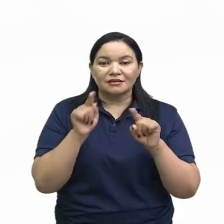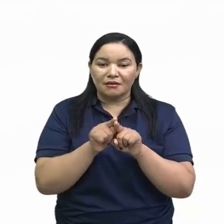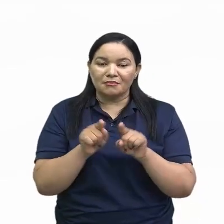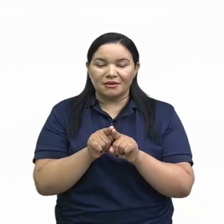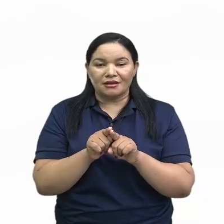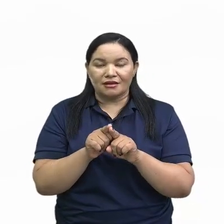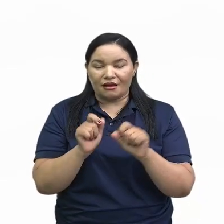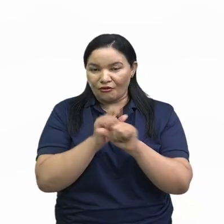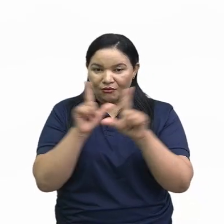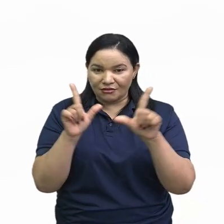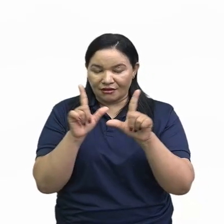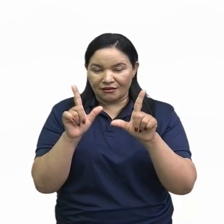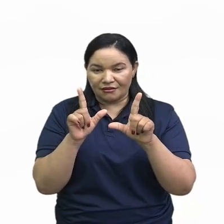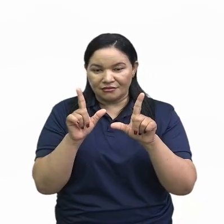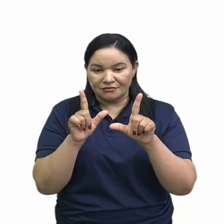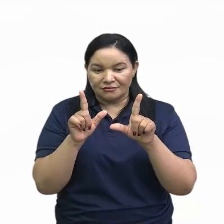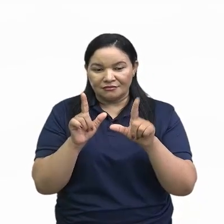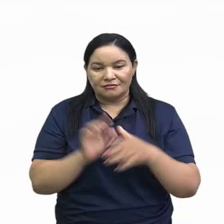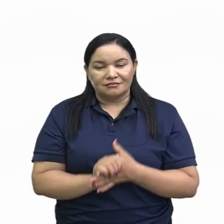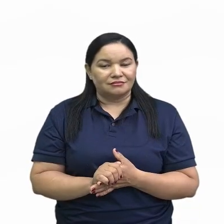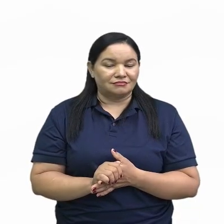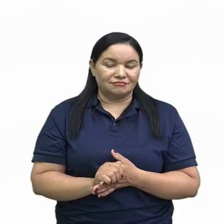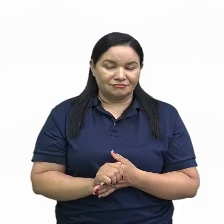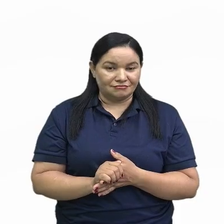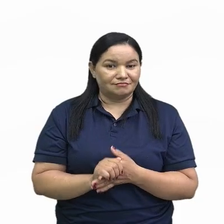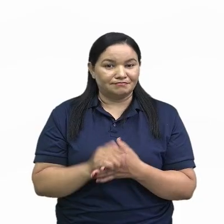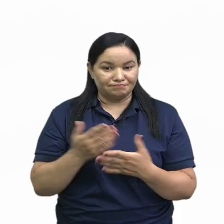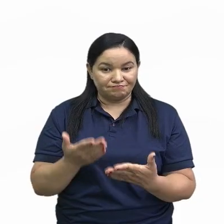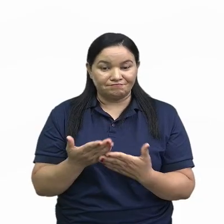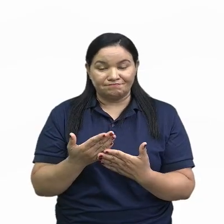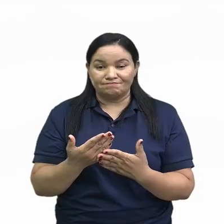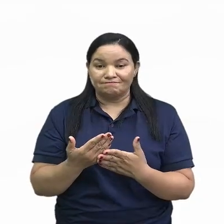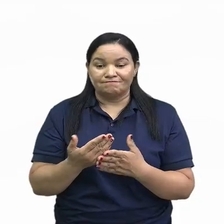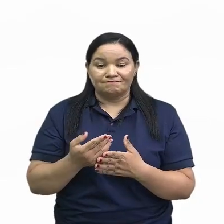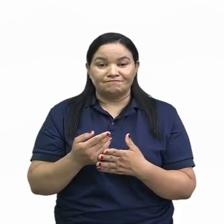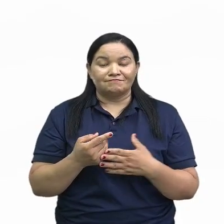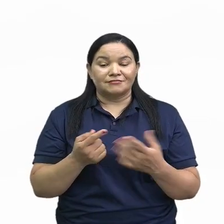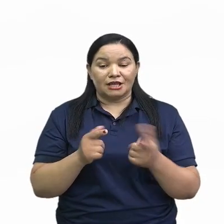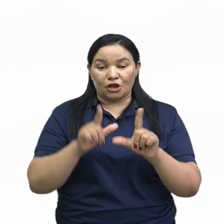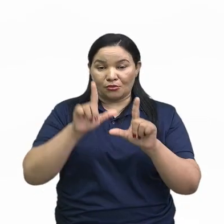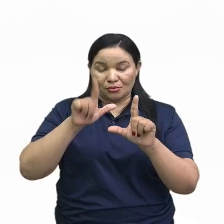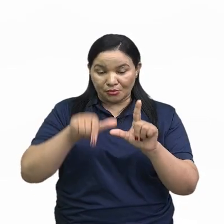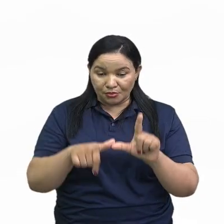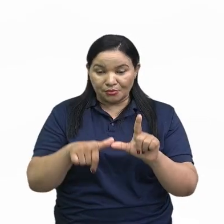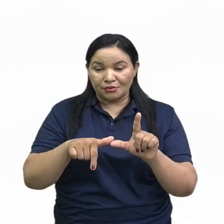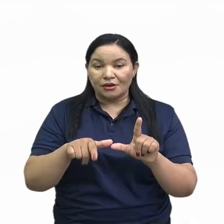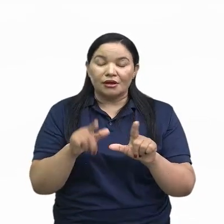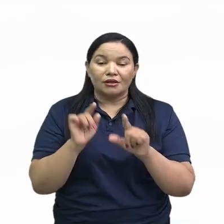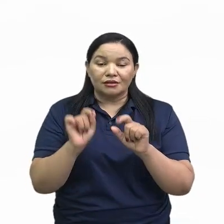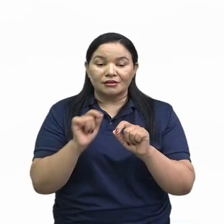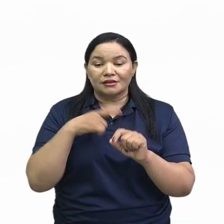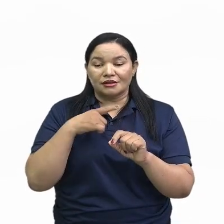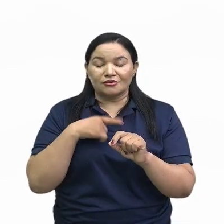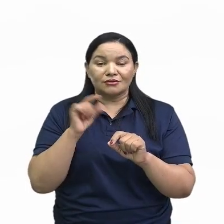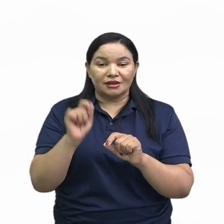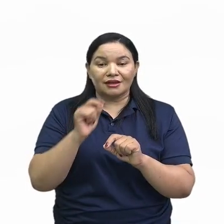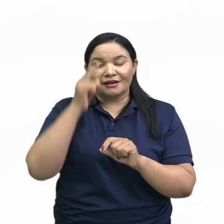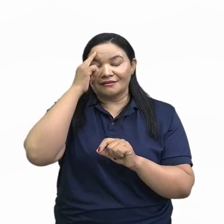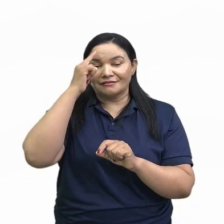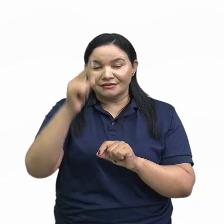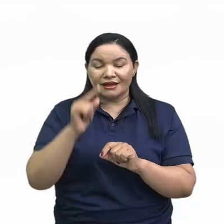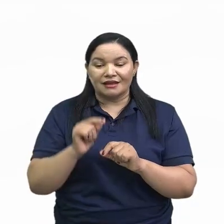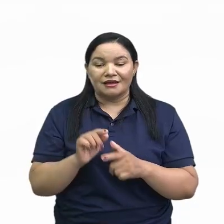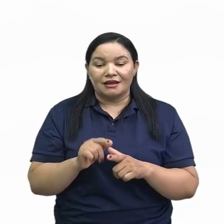e acordada ao mesmo tempo. Percebam aí que nós temos exatamente um paradoxo. Percebam que eu tenho uma ideia que,